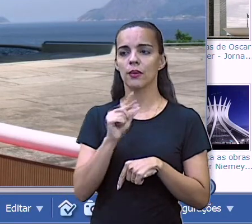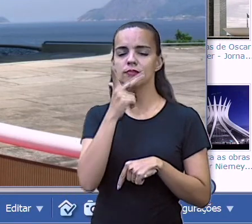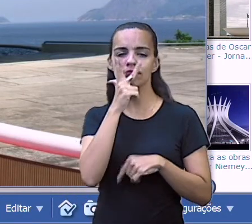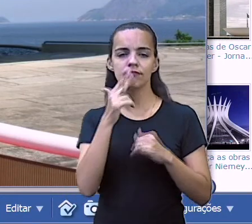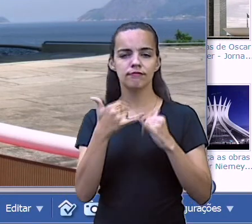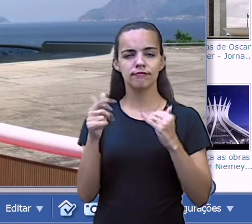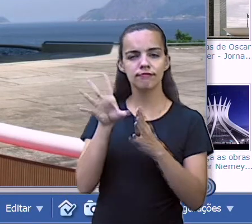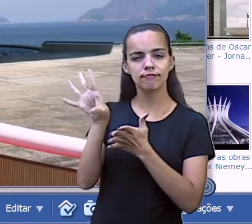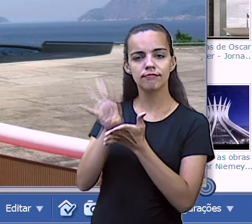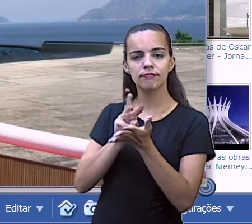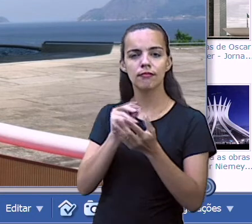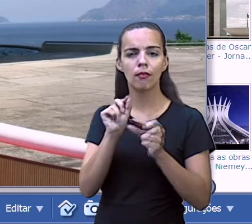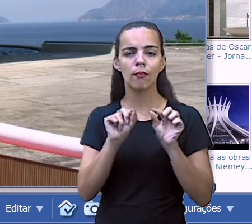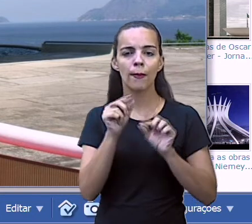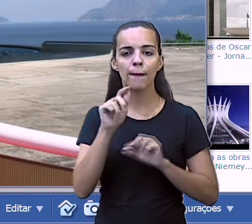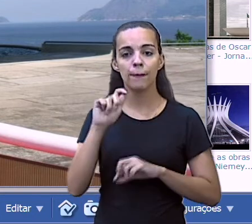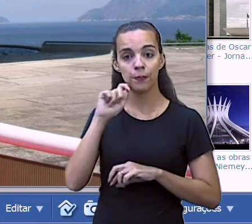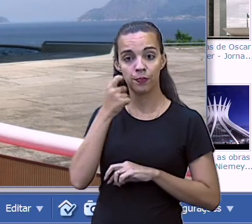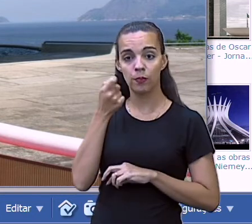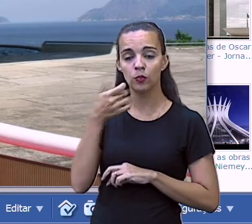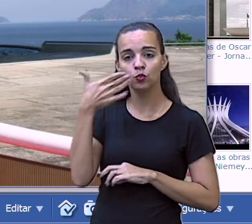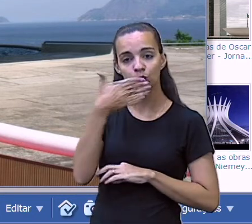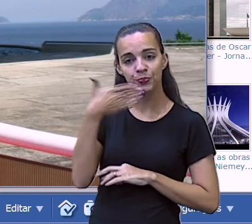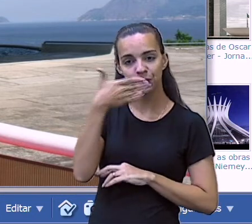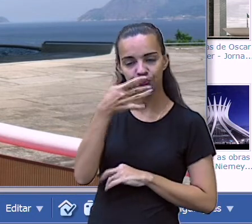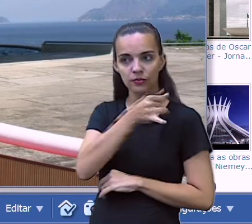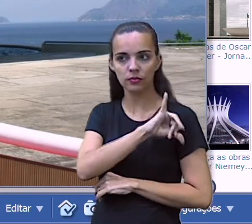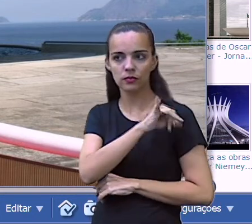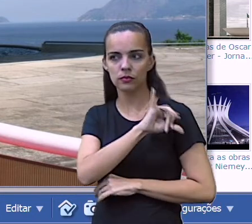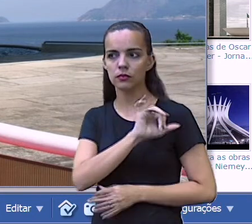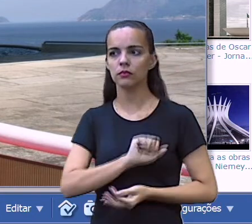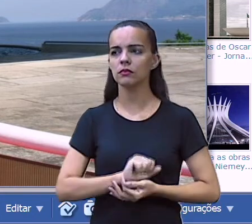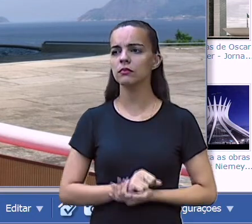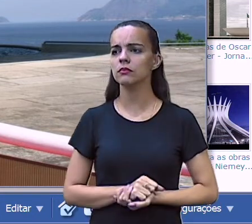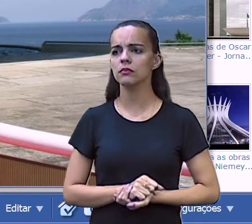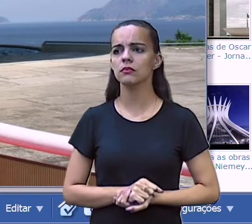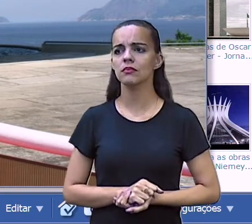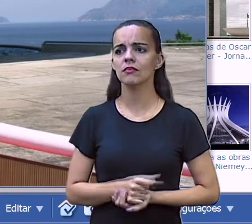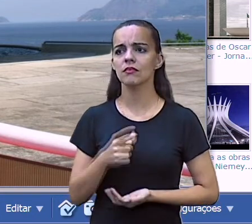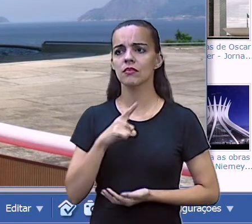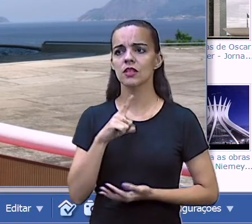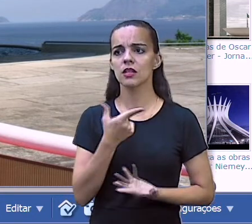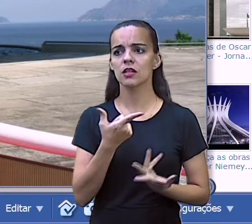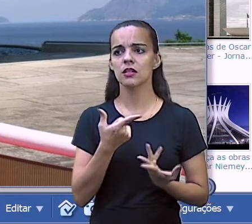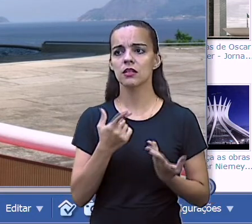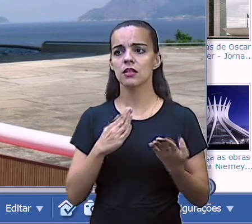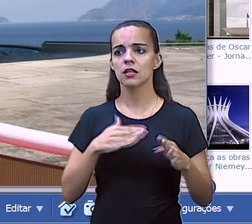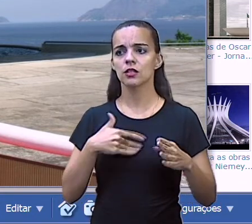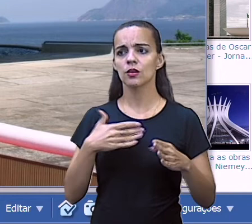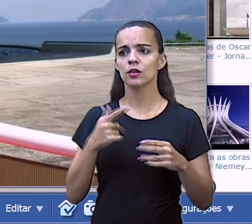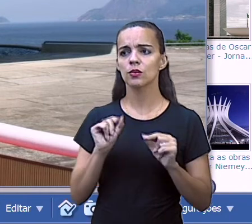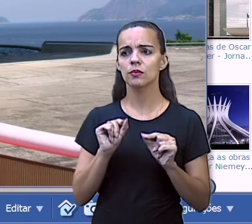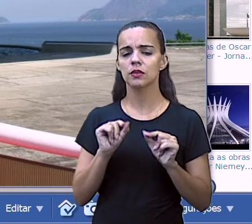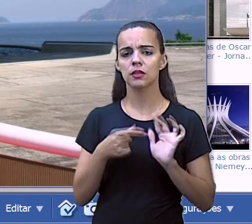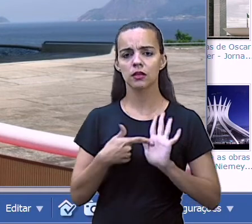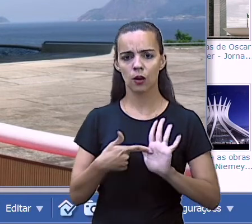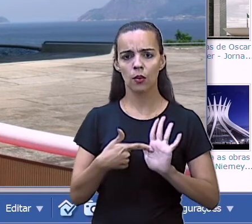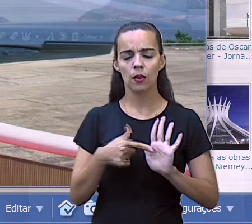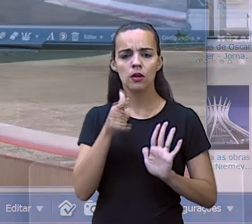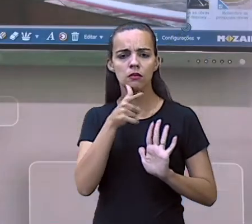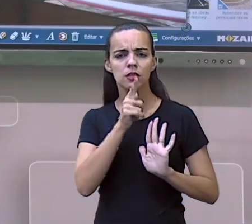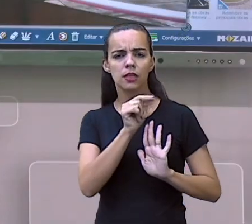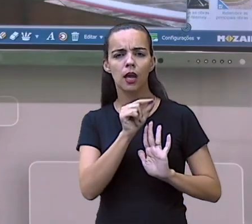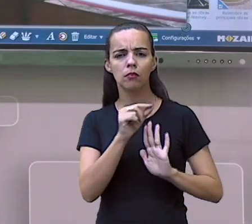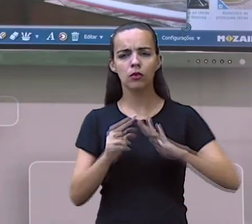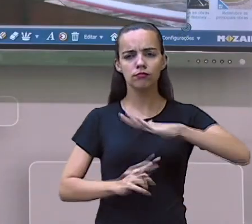Então, ele traz esse traçado bem arrojado. Então, ele traz uma leveza, uma